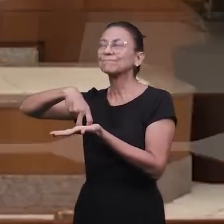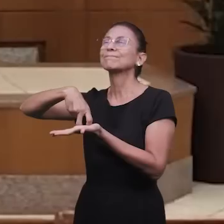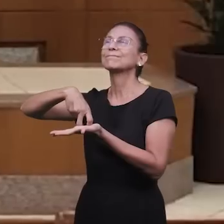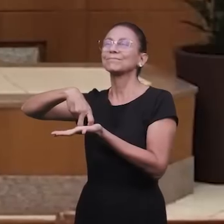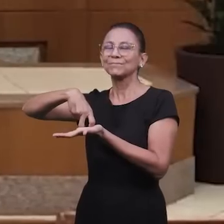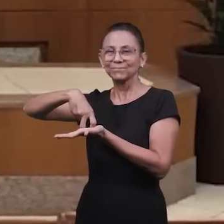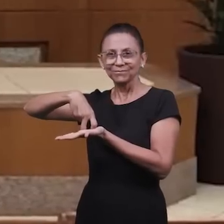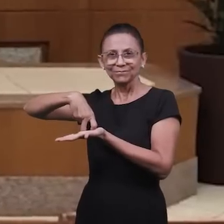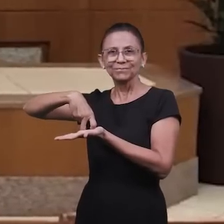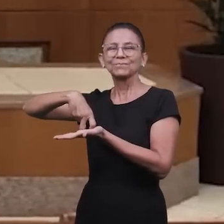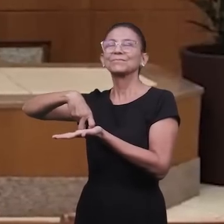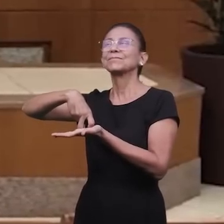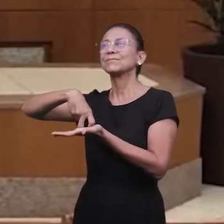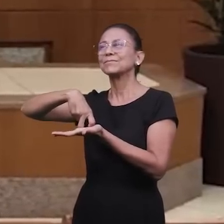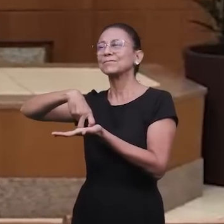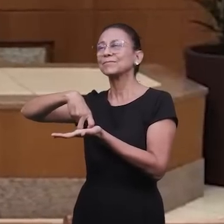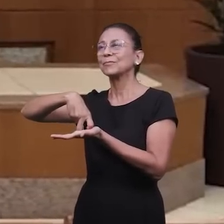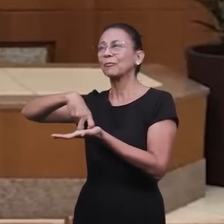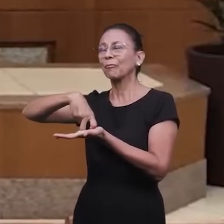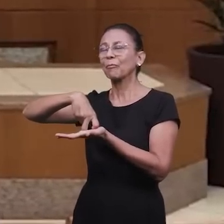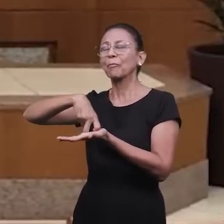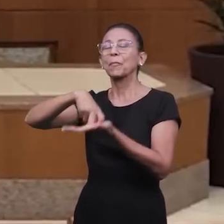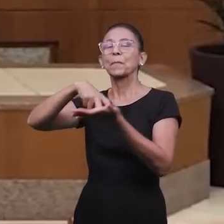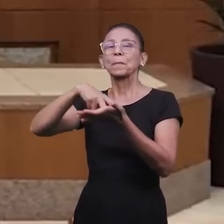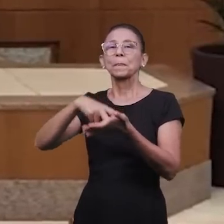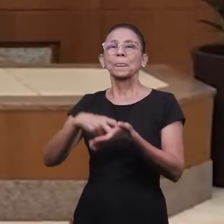por meu pecado.